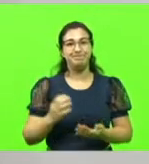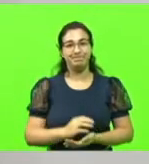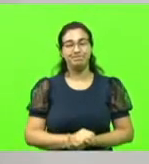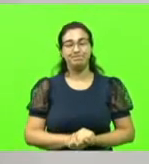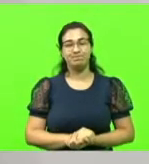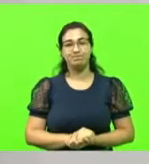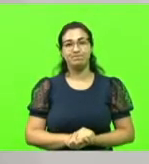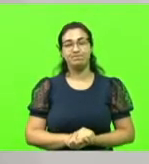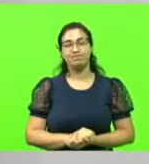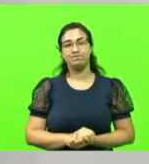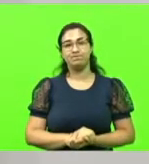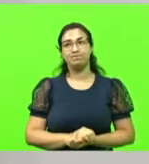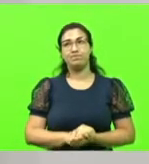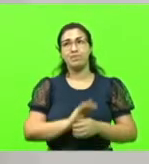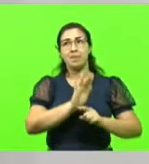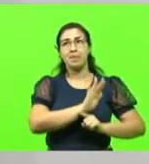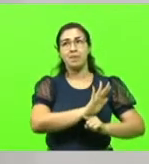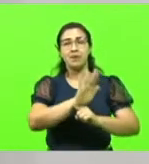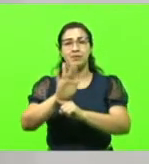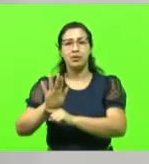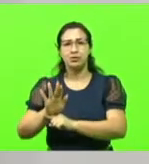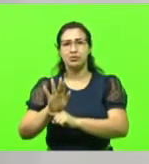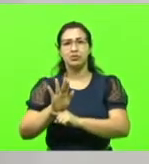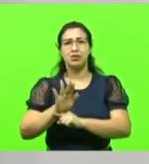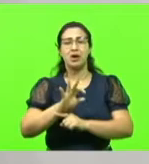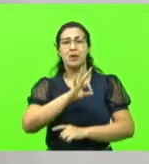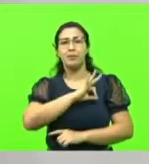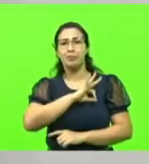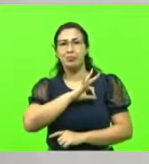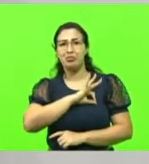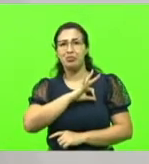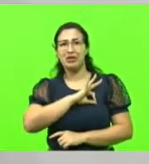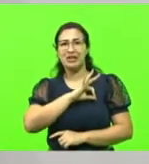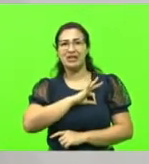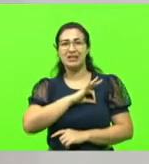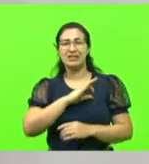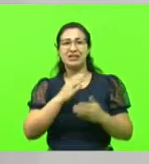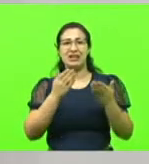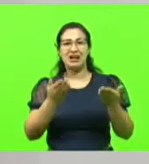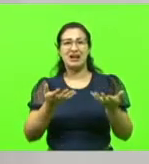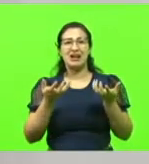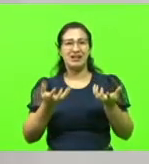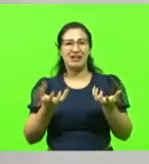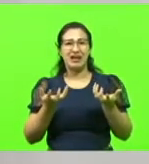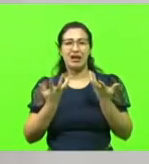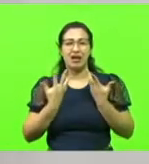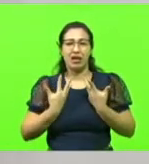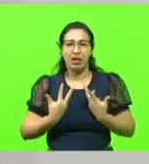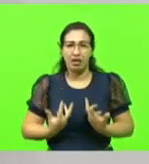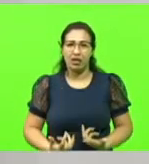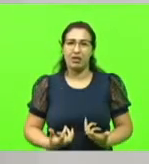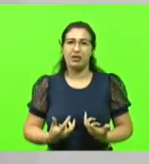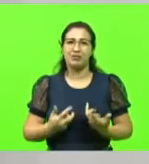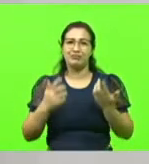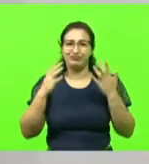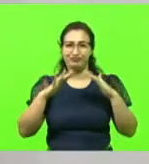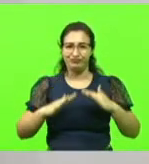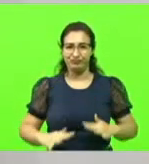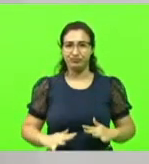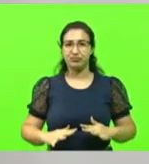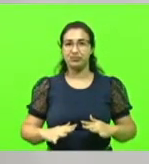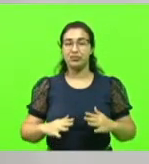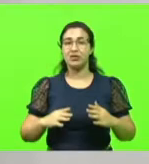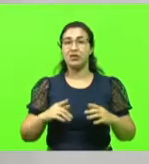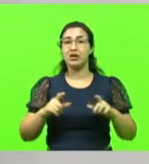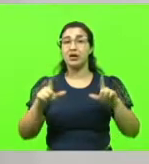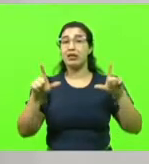para ajudar a matar a polícia de desgosto e de desmotivação, a grande mídia faz